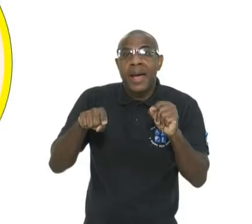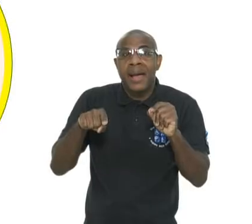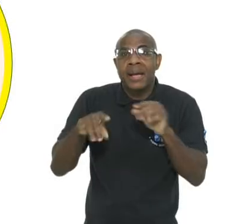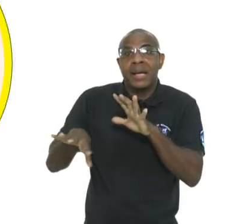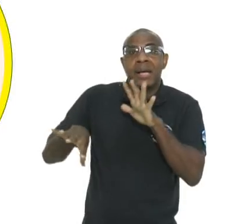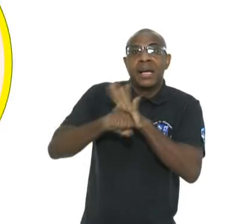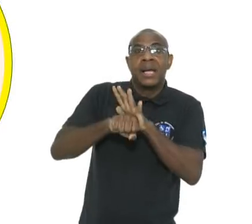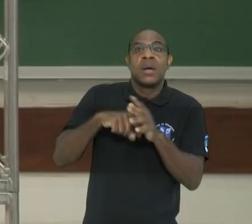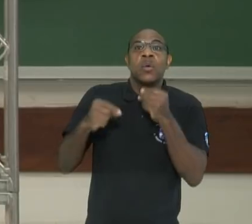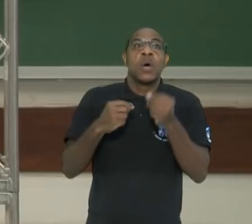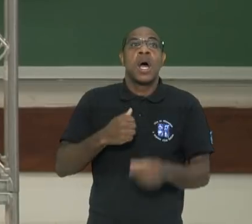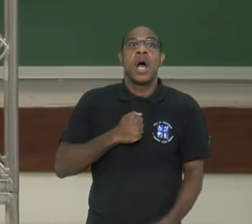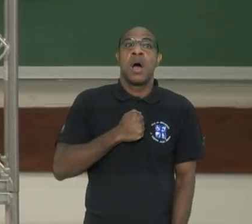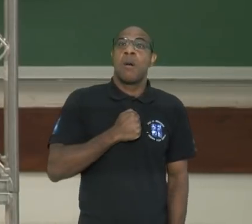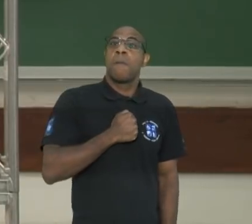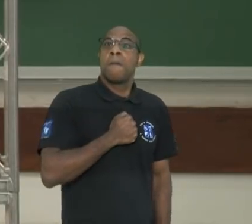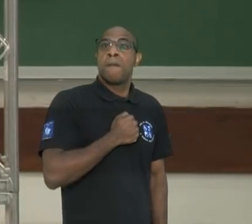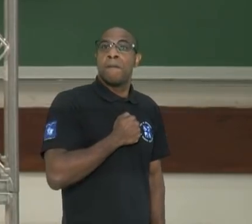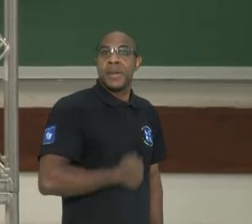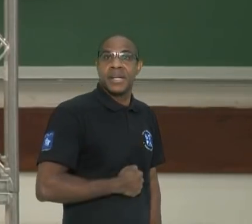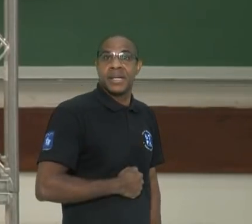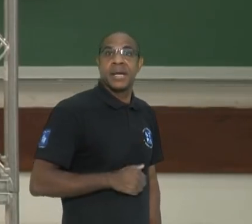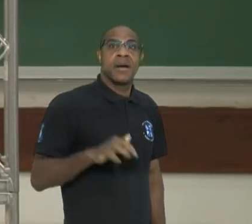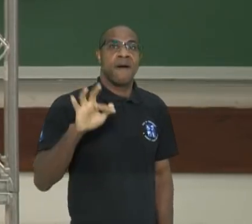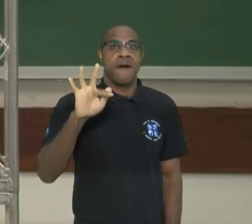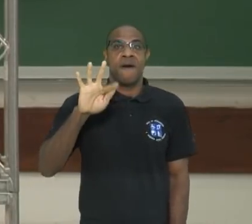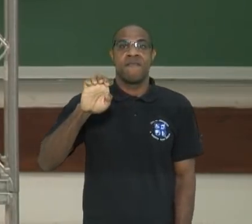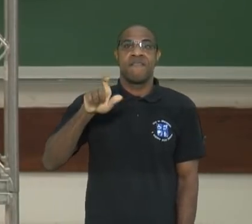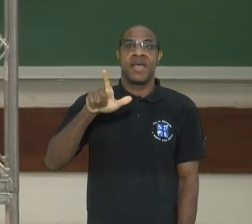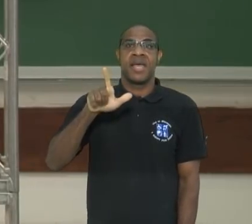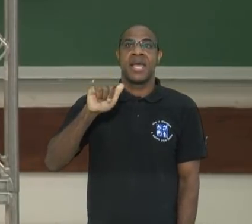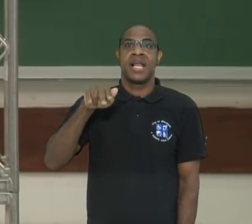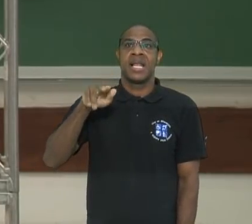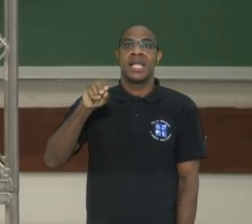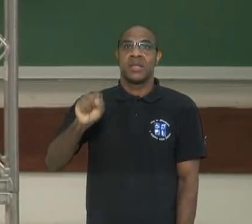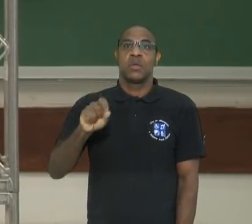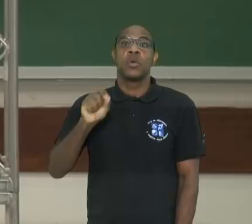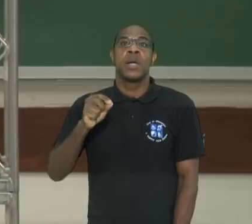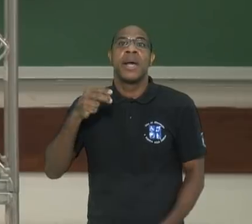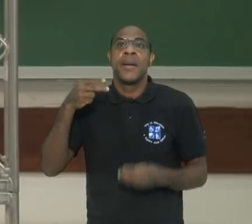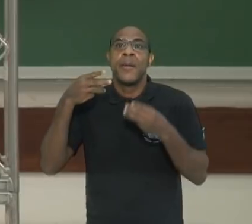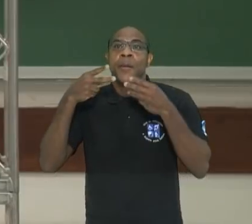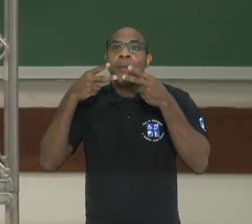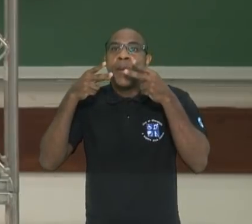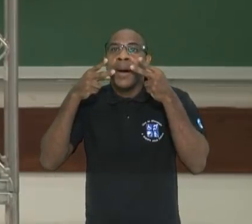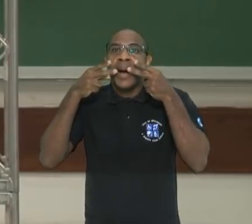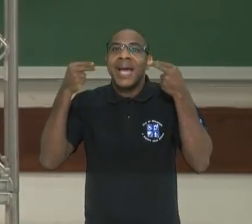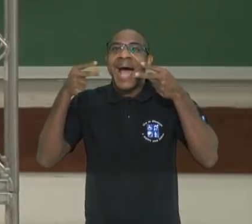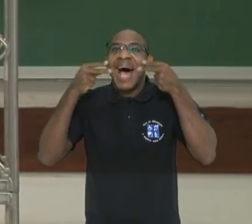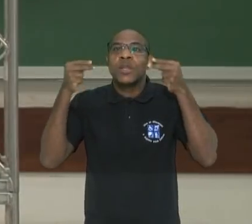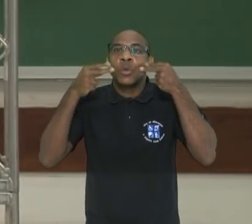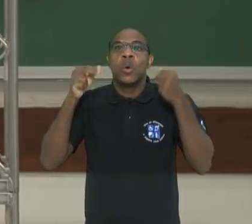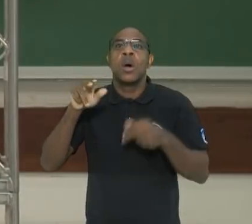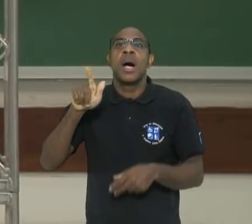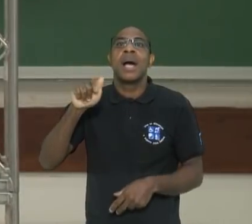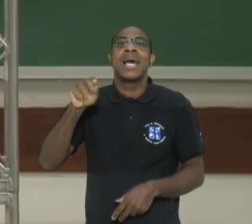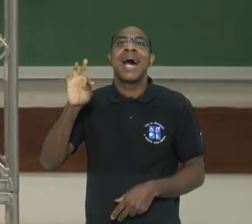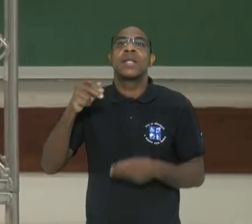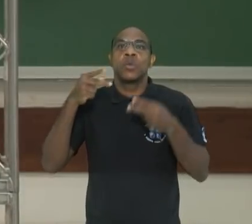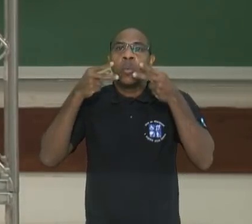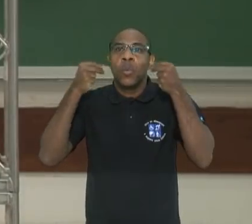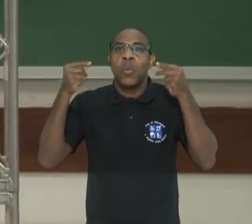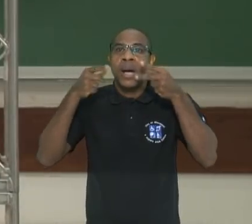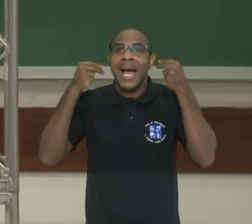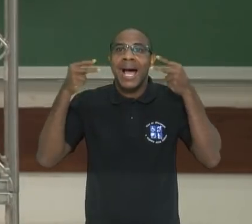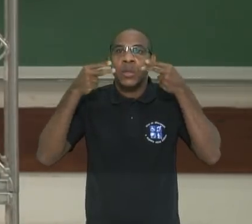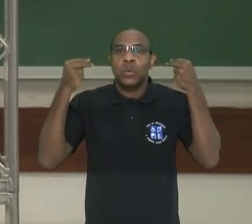transmitida pelas fezes dos felinos. Felinos são os gatos. Como o gato é o nosso animal